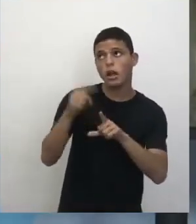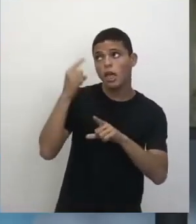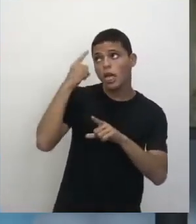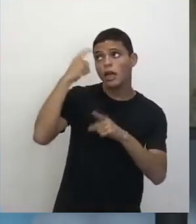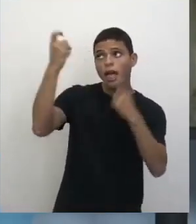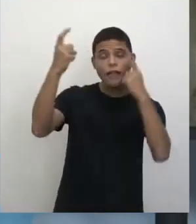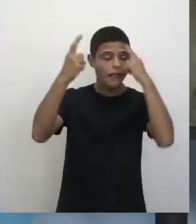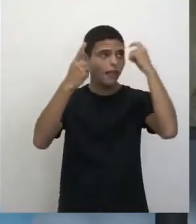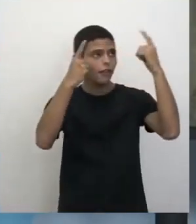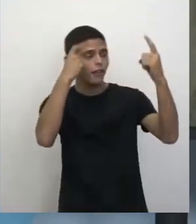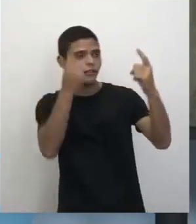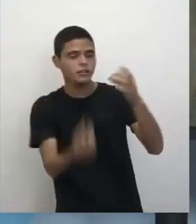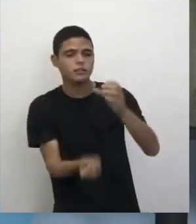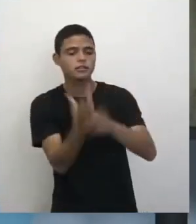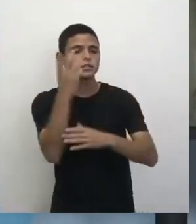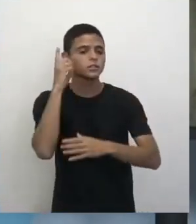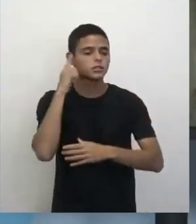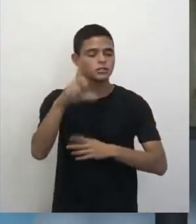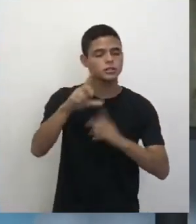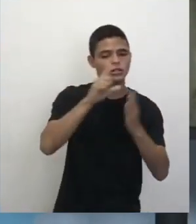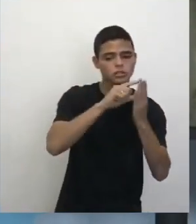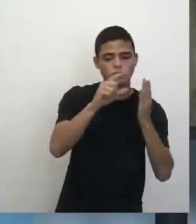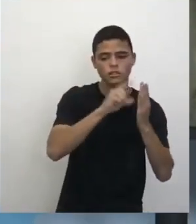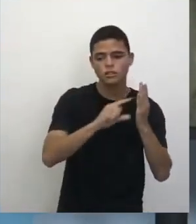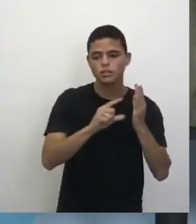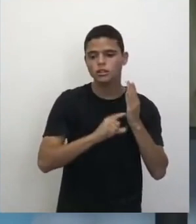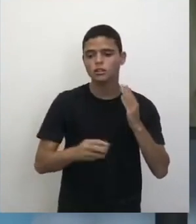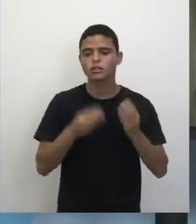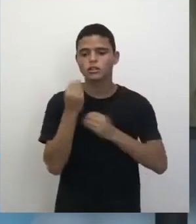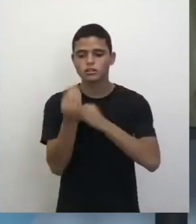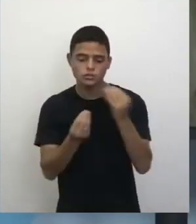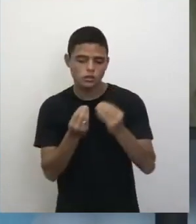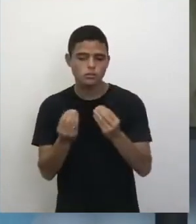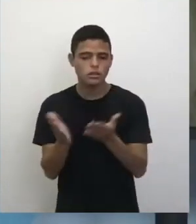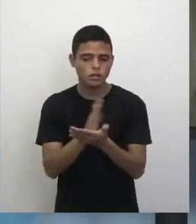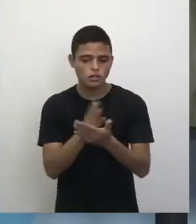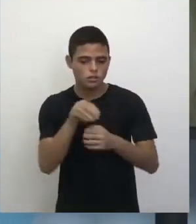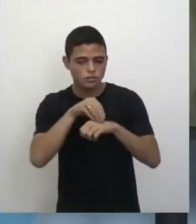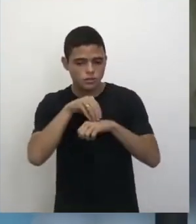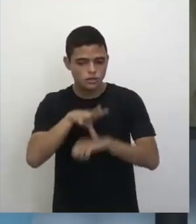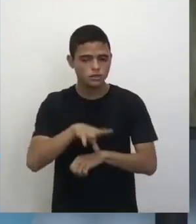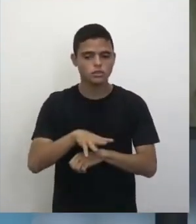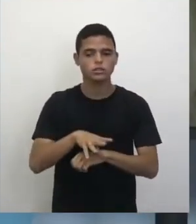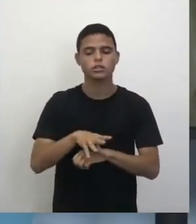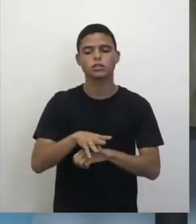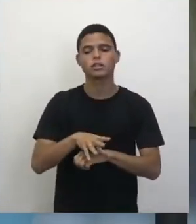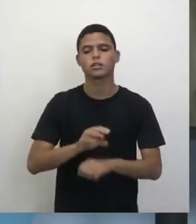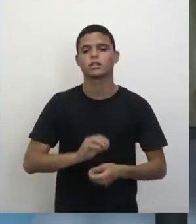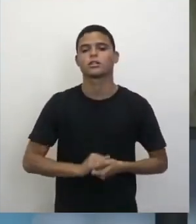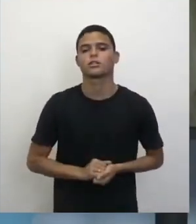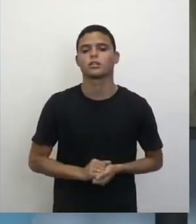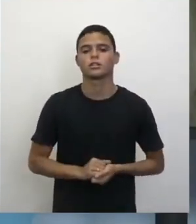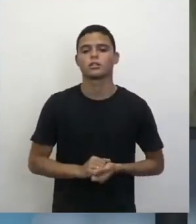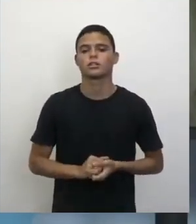as tirinhas deles, os quadros, enfim. Como que funciona? Dê algumas dicas aí. Que mensagem você pode deixar para eles